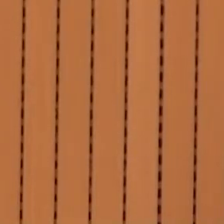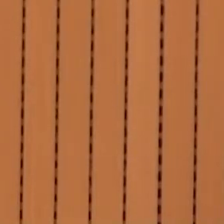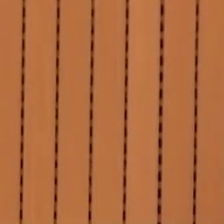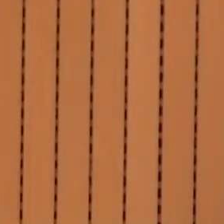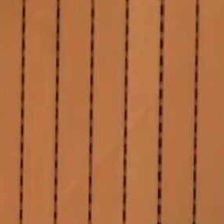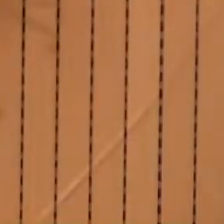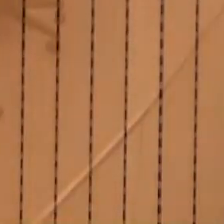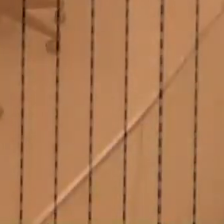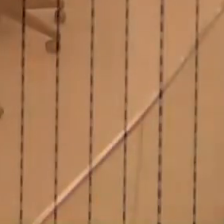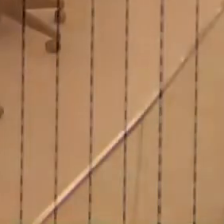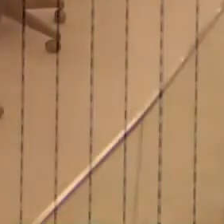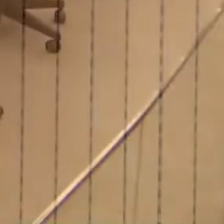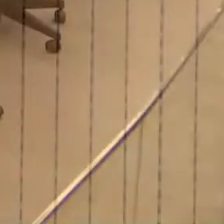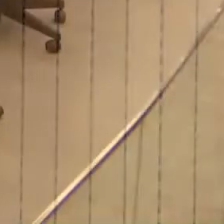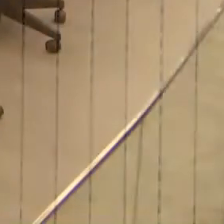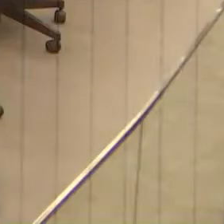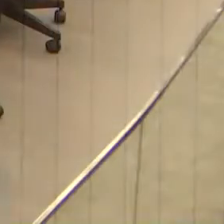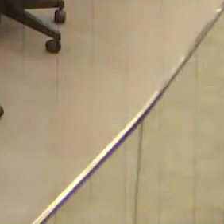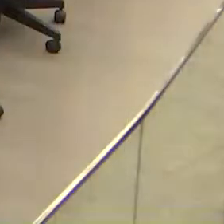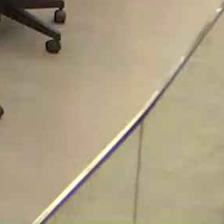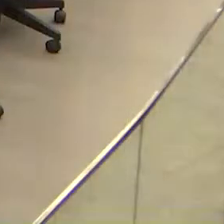É isso.